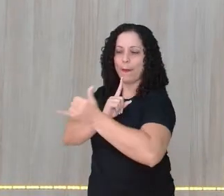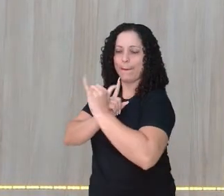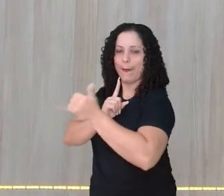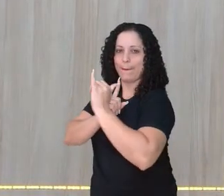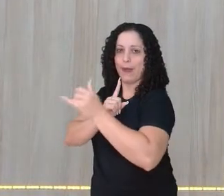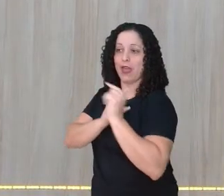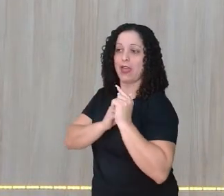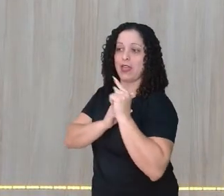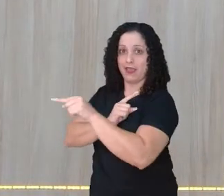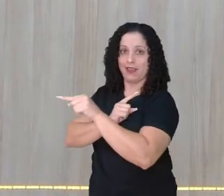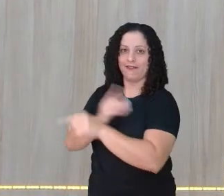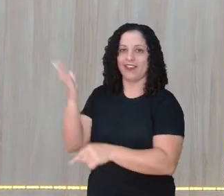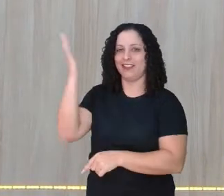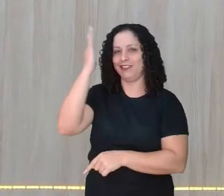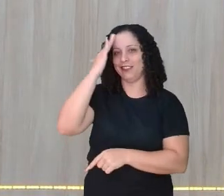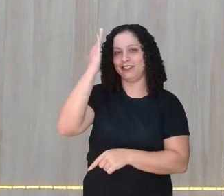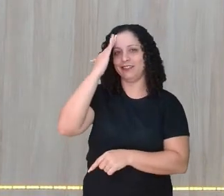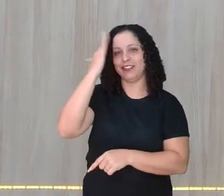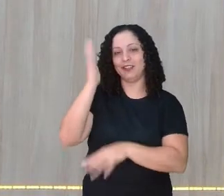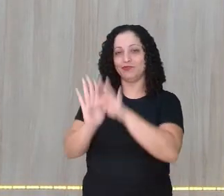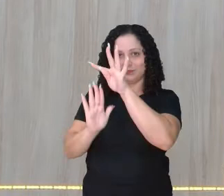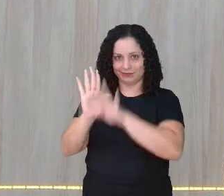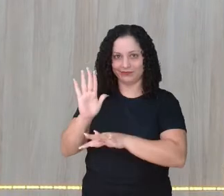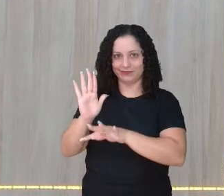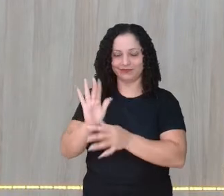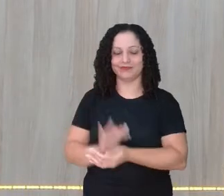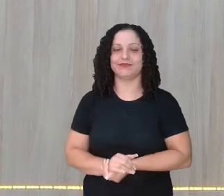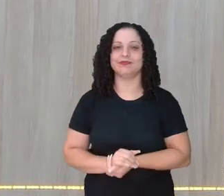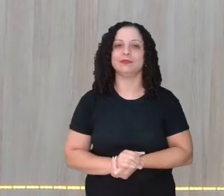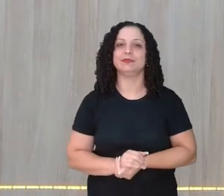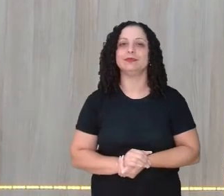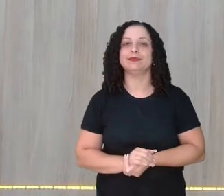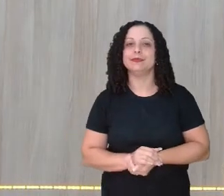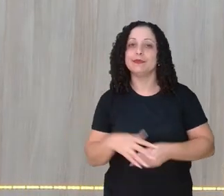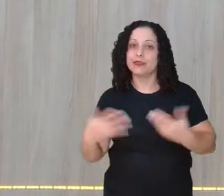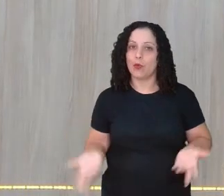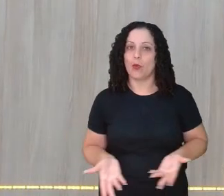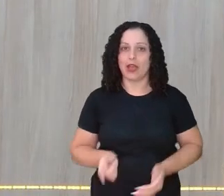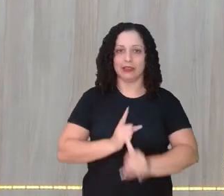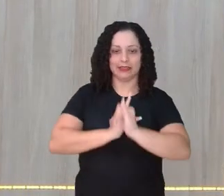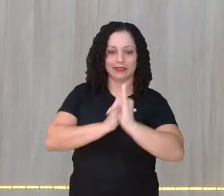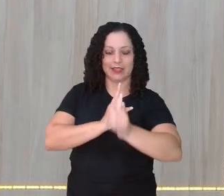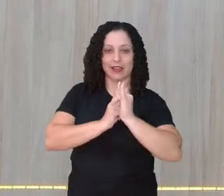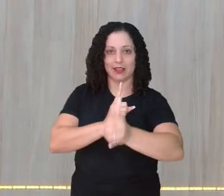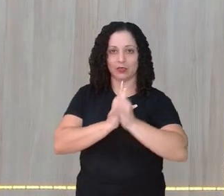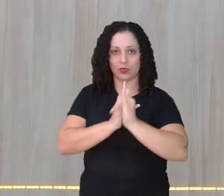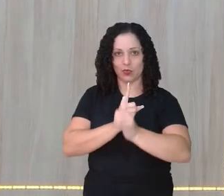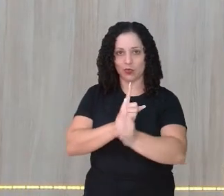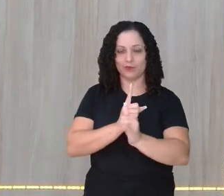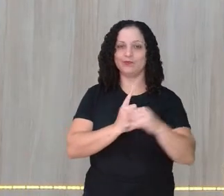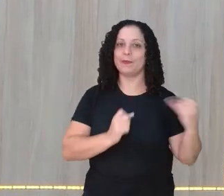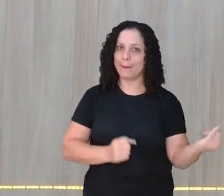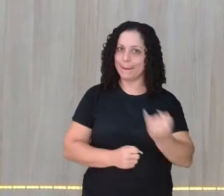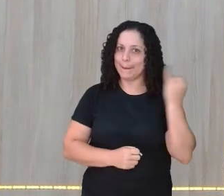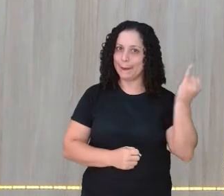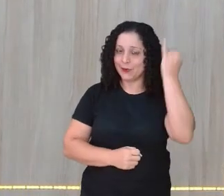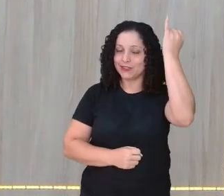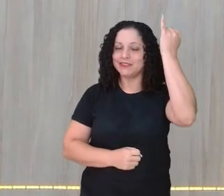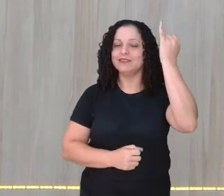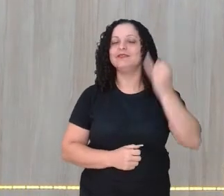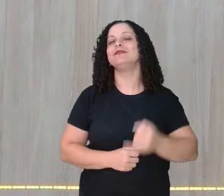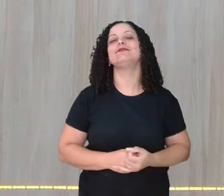vai compreender o texto, certo? Então, o narrador ele é essencial, ele é